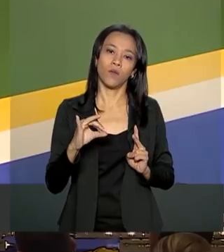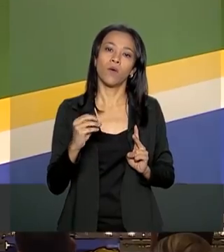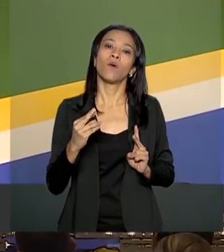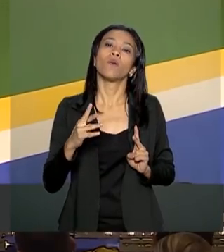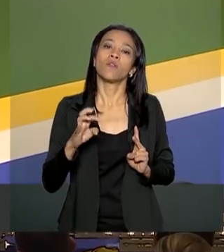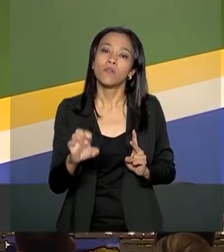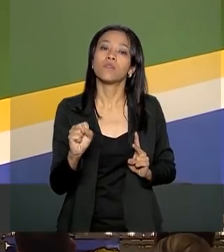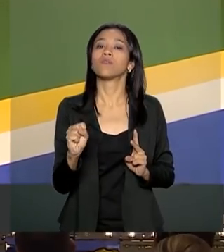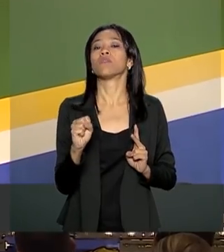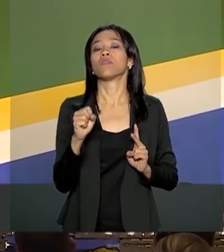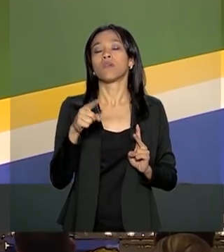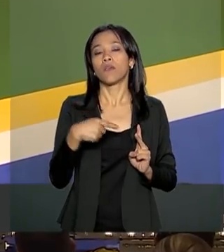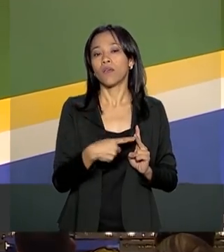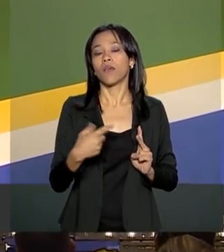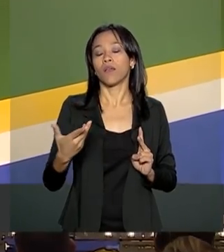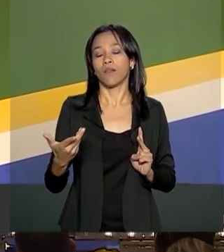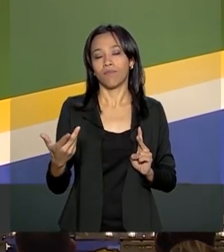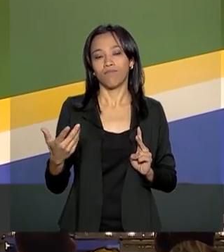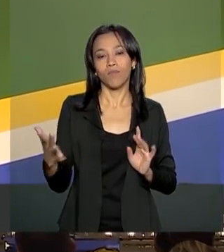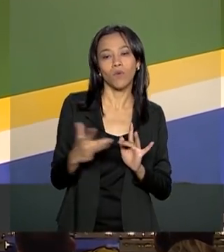dinâmica